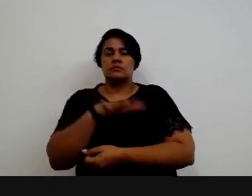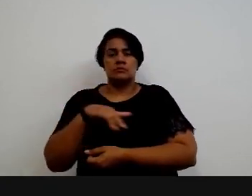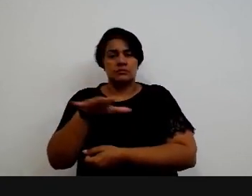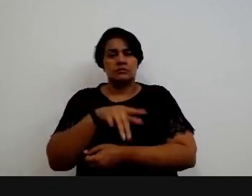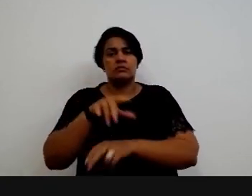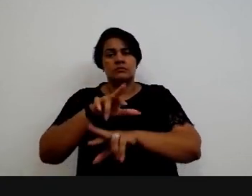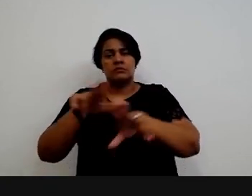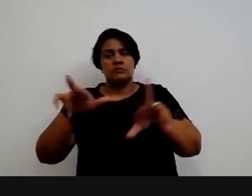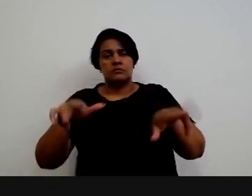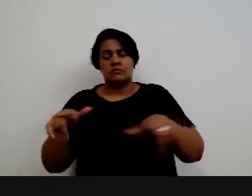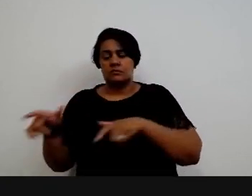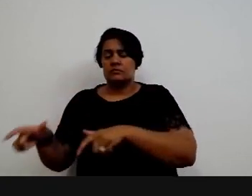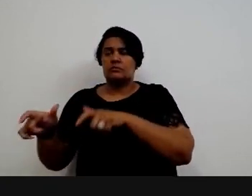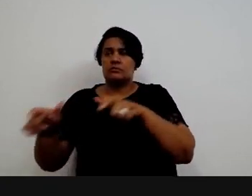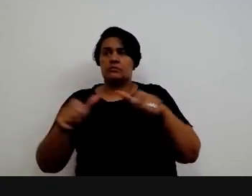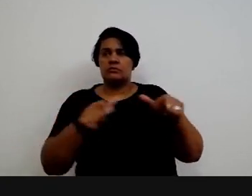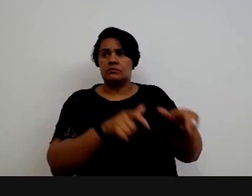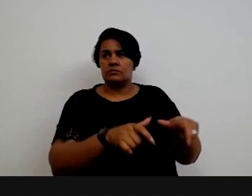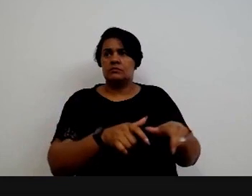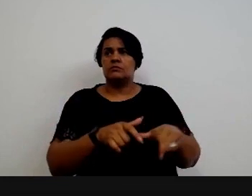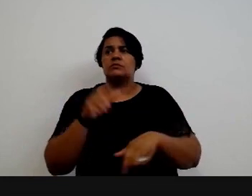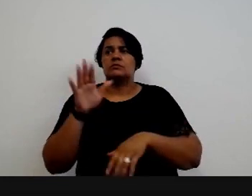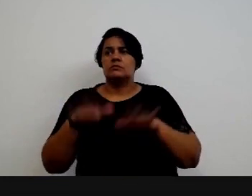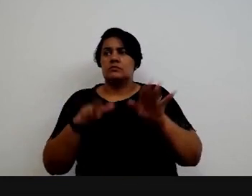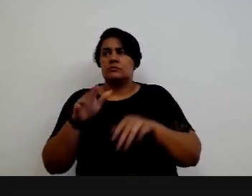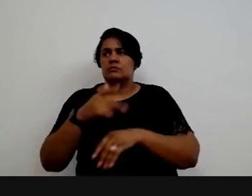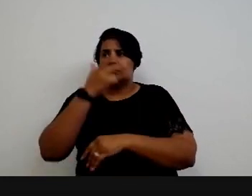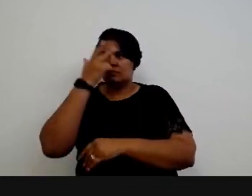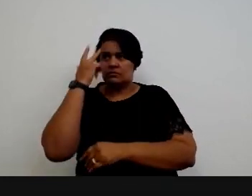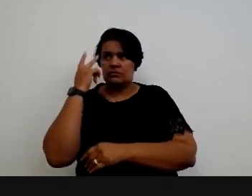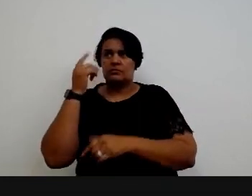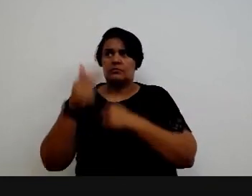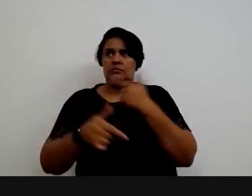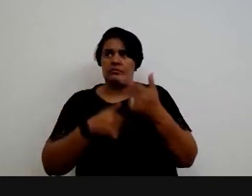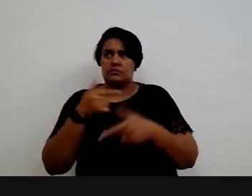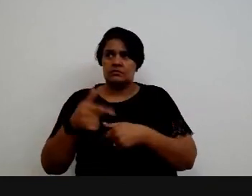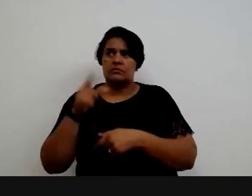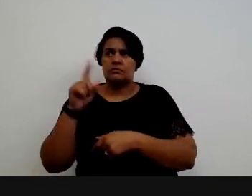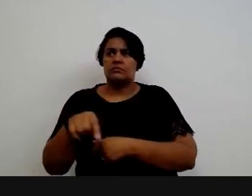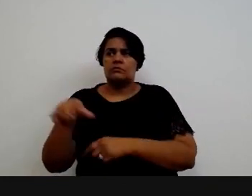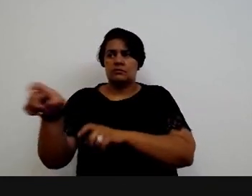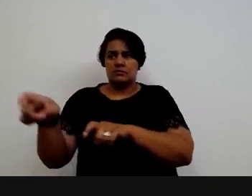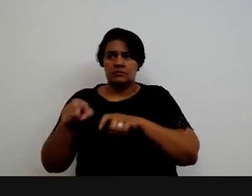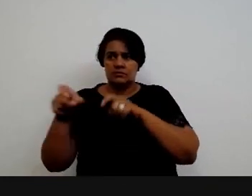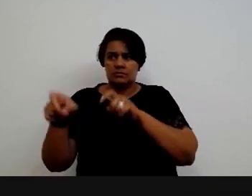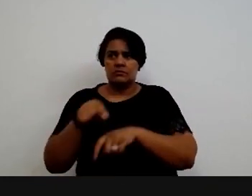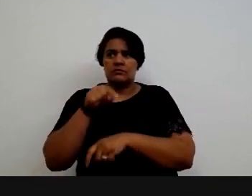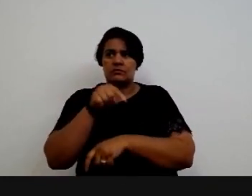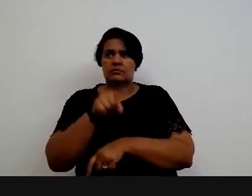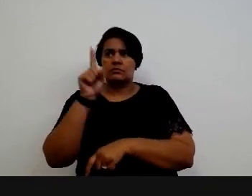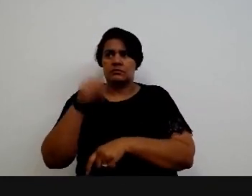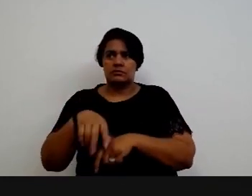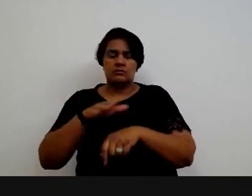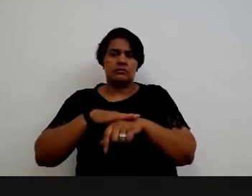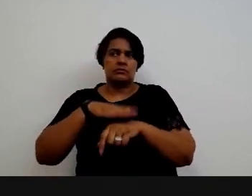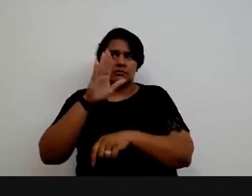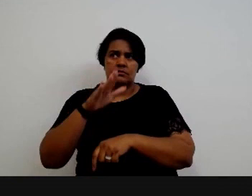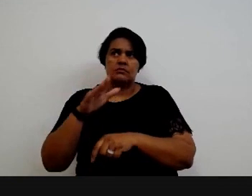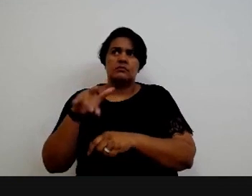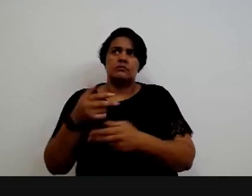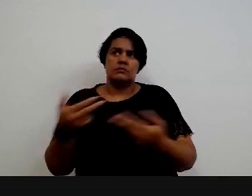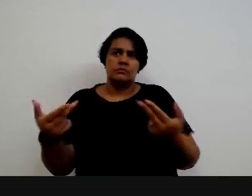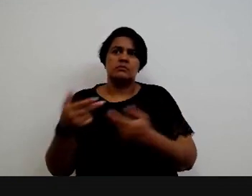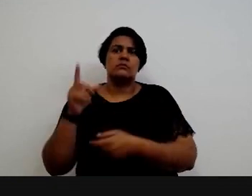lugares. Muitas vezes aquela pessoa que trabalha na agricultura, aquele trabalhador rural, ele é muito mais protagonista no lugar onde ele vive